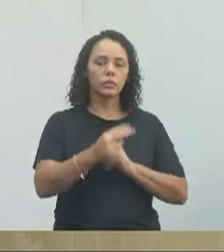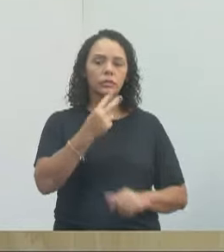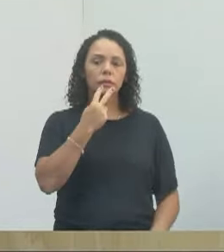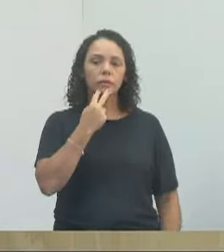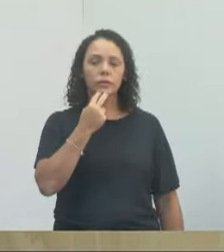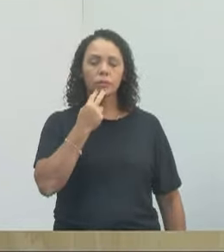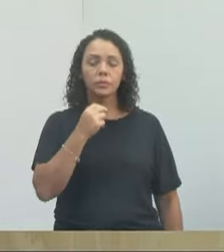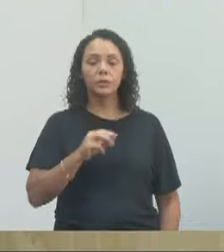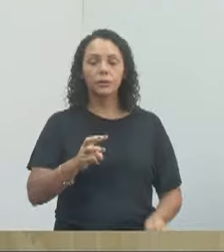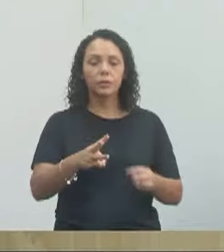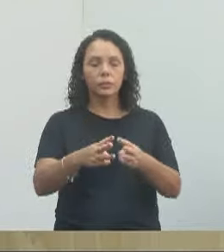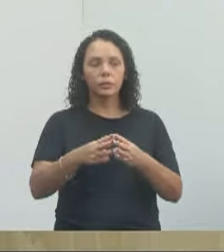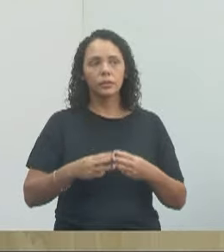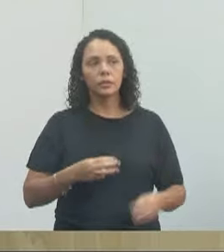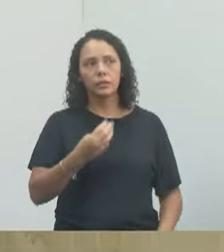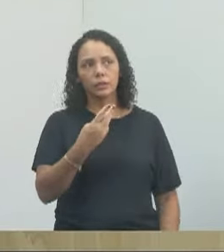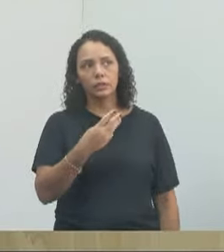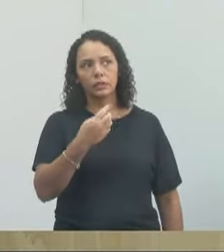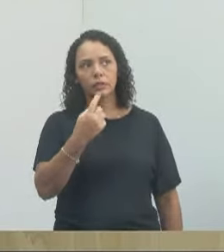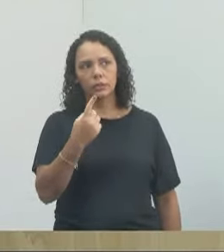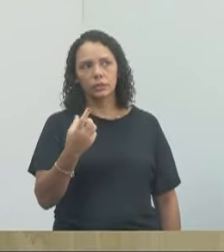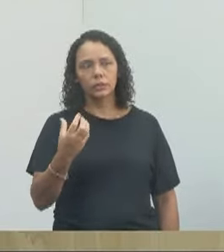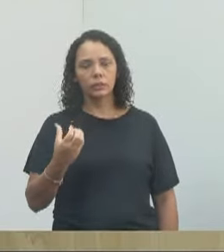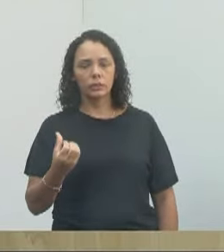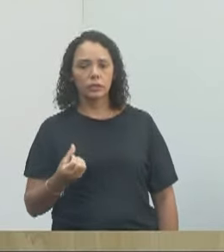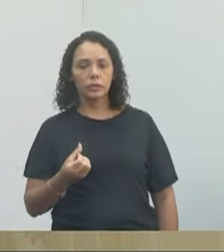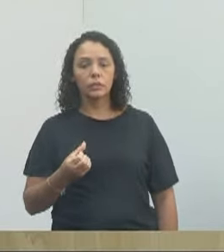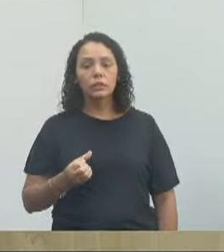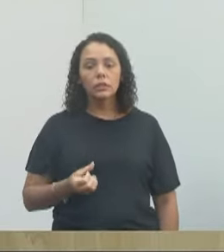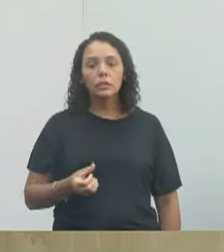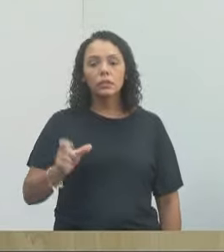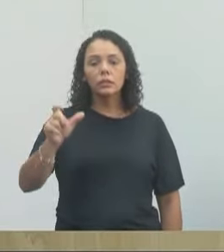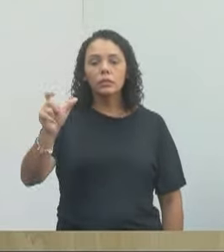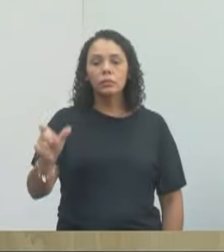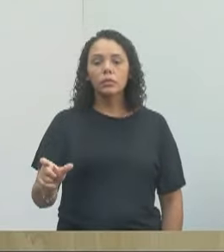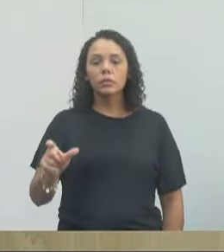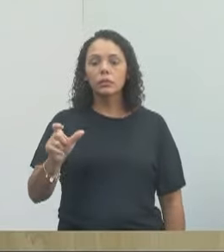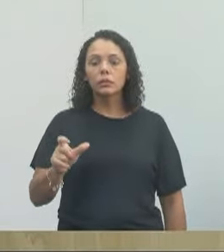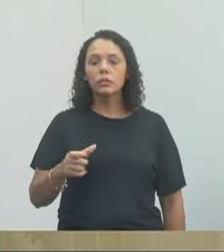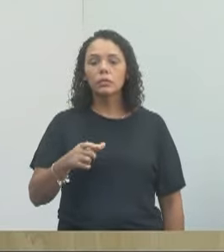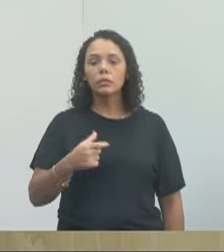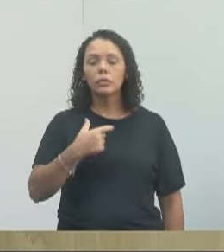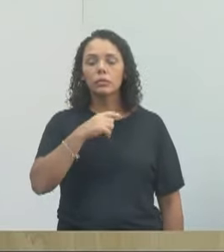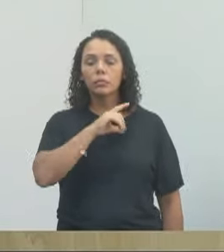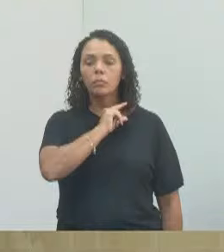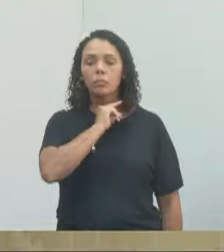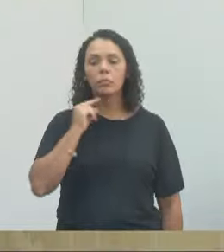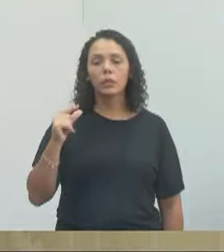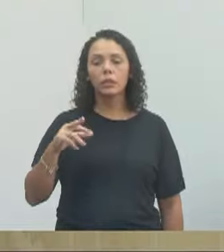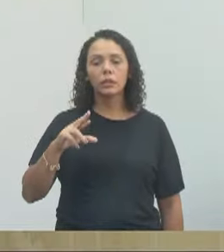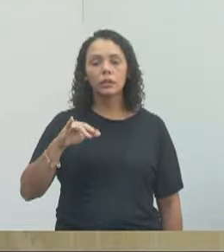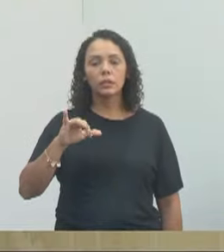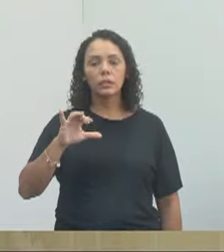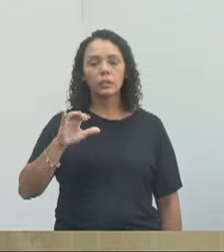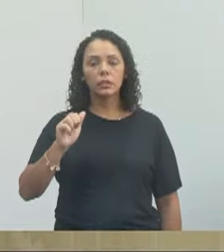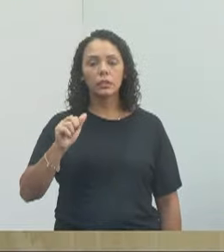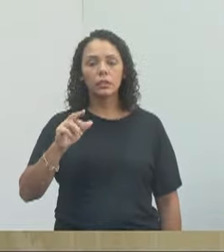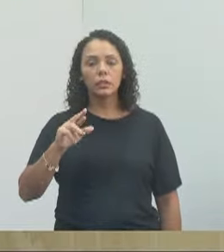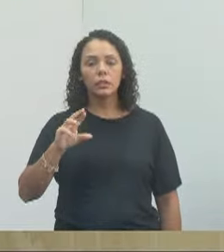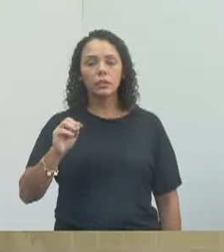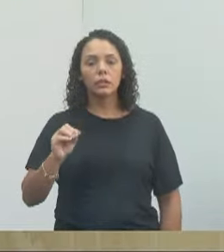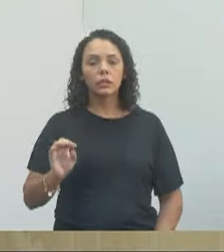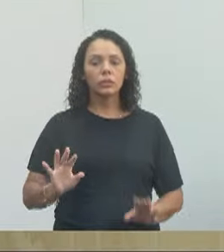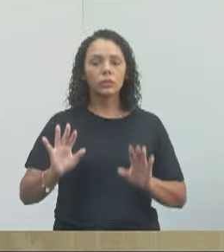luua Moção 316 Moção conat latria ao padre Ricardo pela missa celebrada no dia primeiro de maio do corrente marcando o